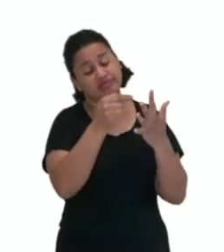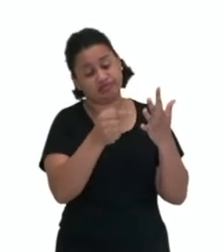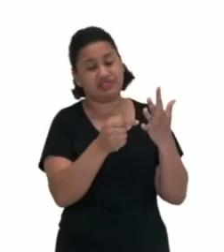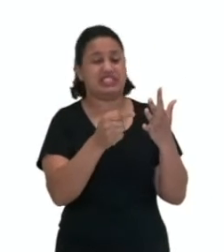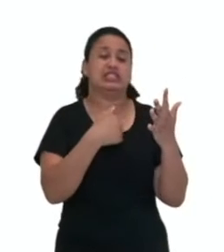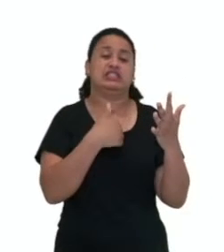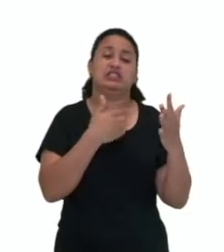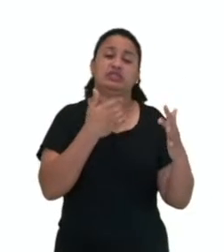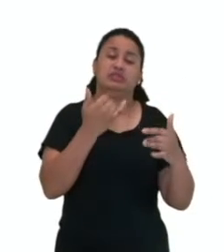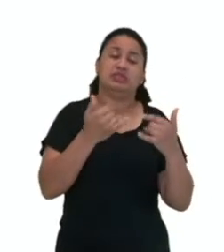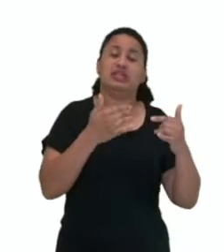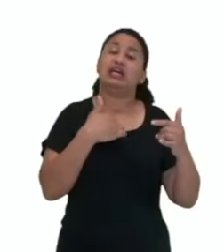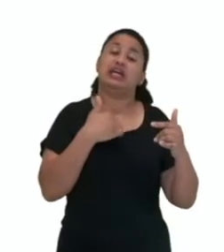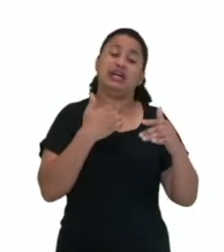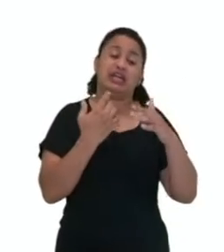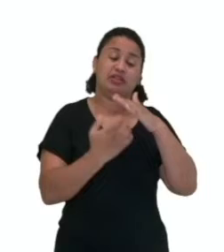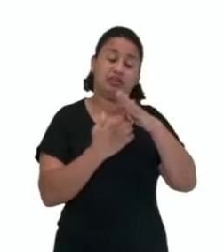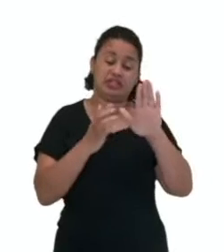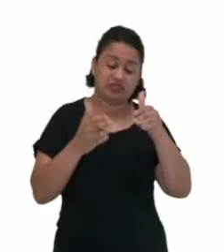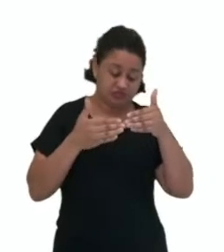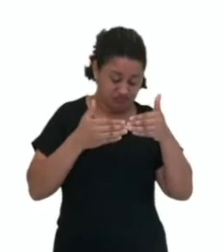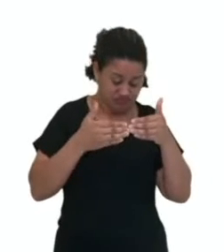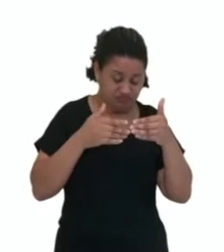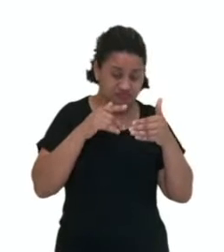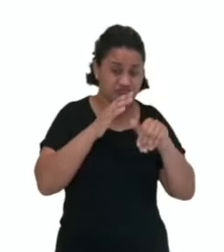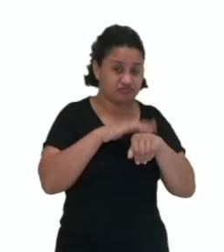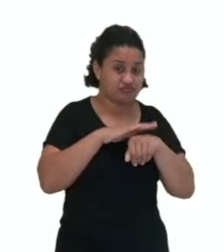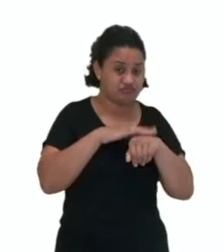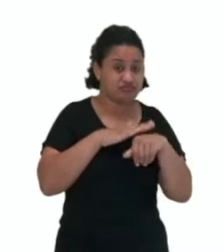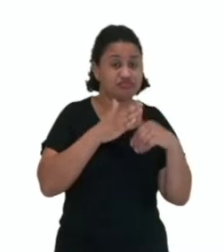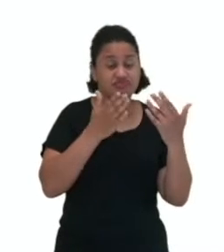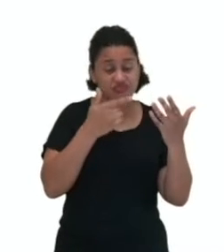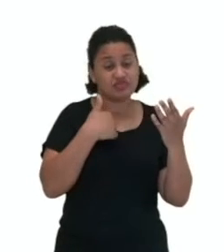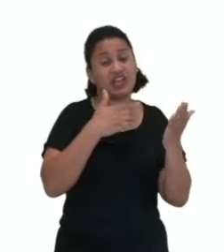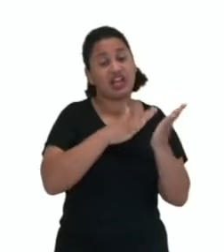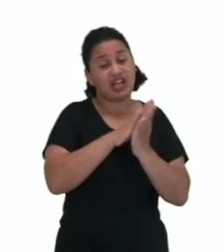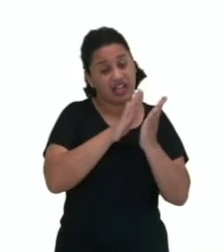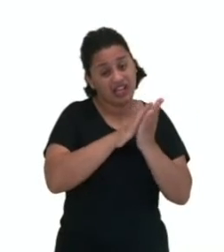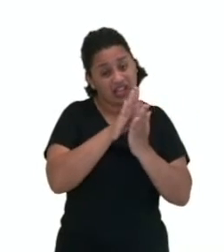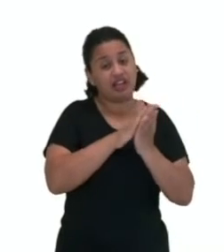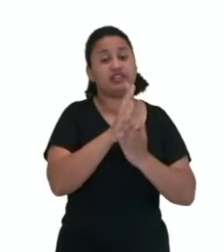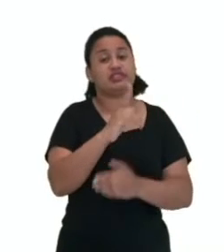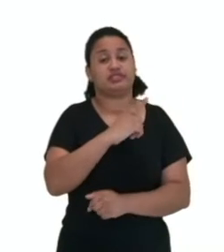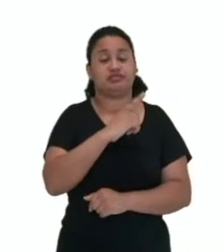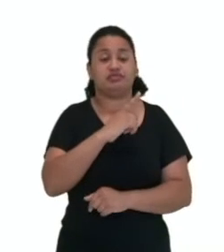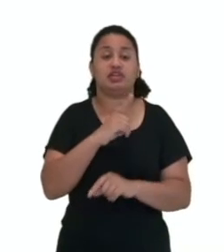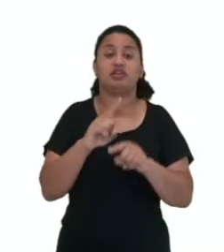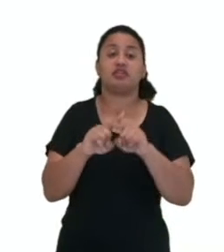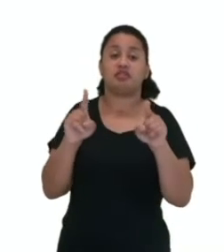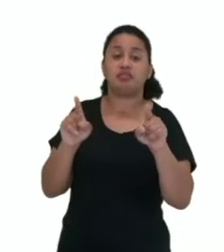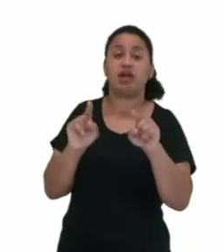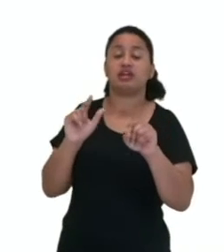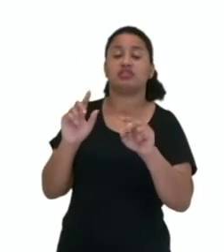né? Mesmo que a empresa esteja fechada naquele momento, isso vai acontecer. Já os custos variáveis